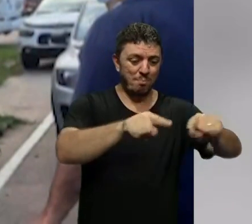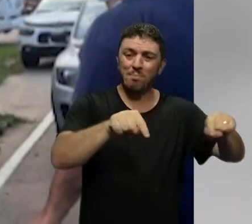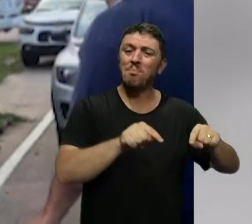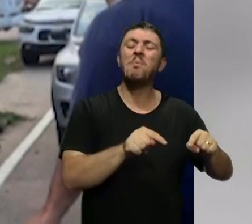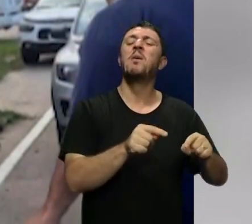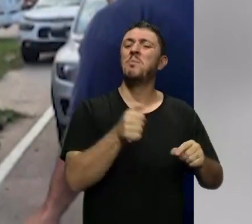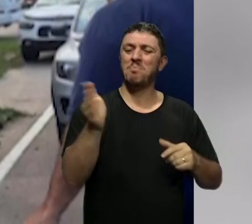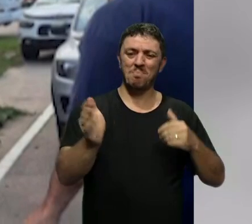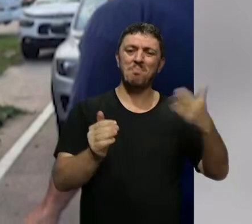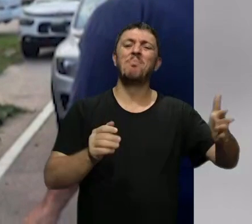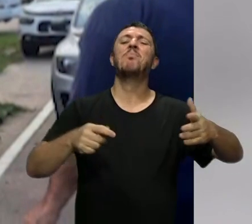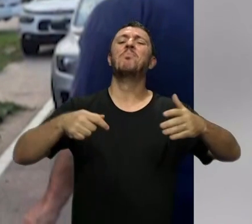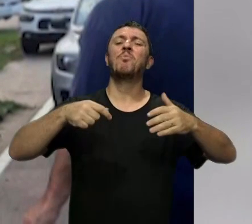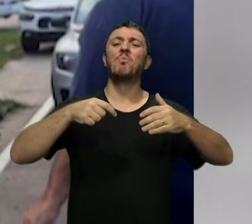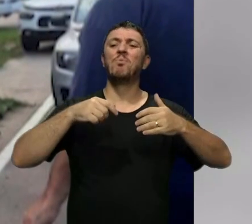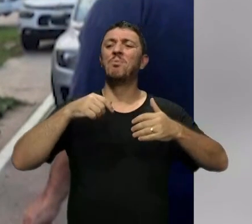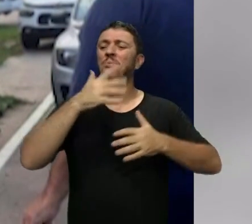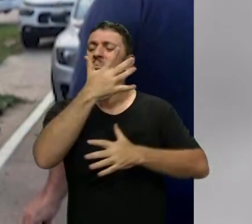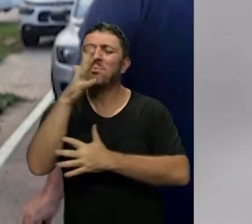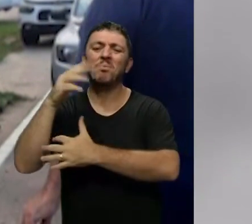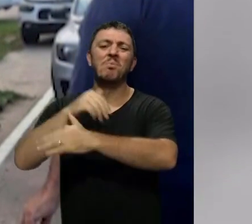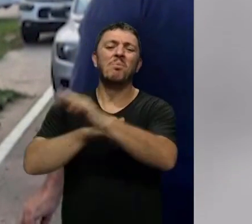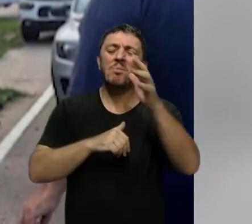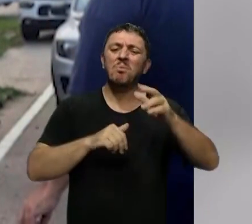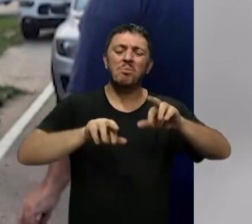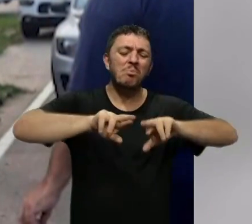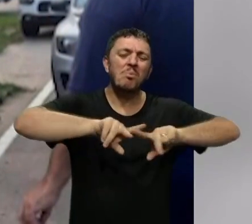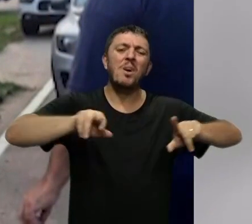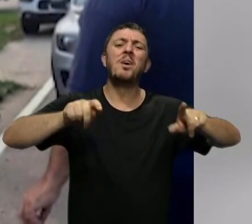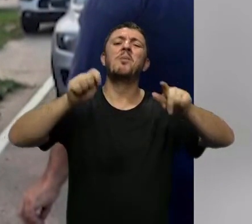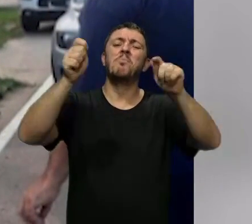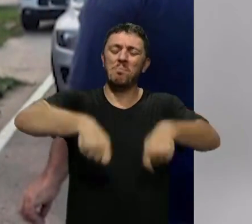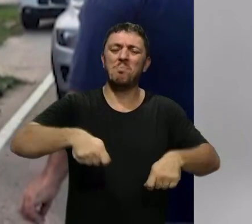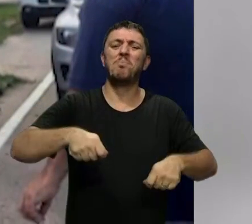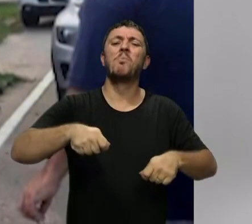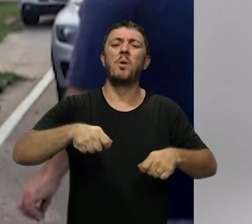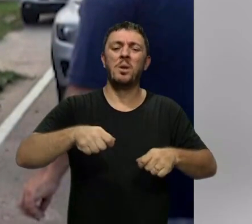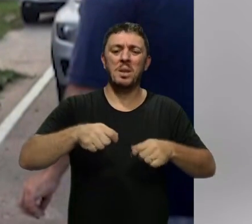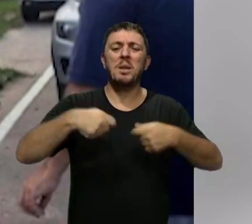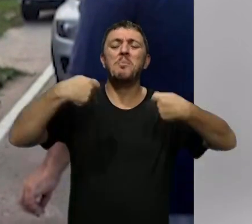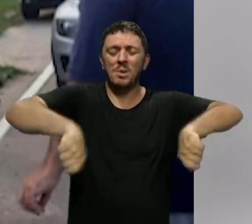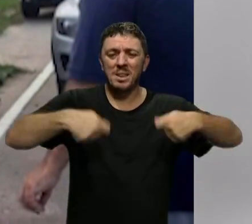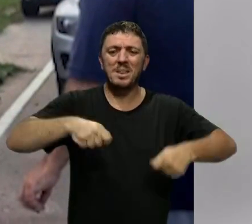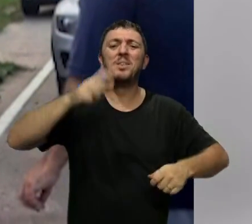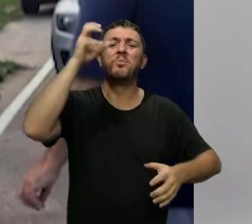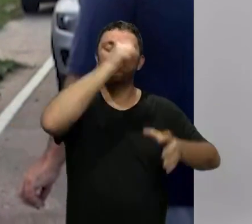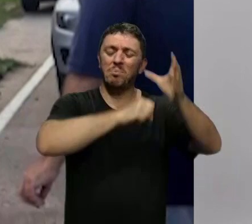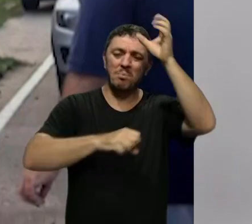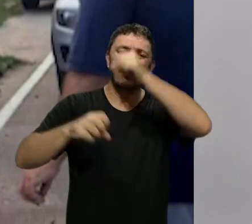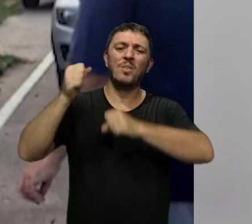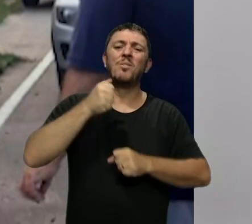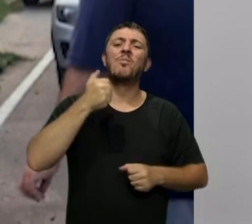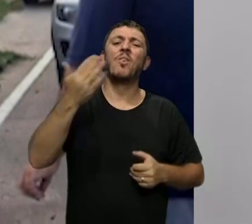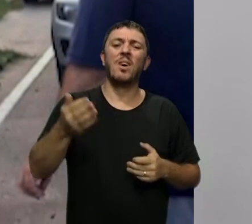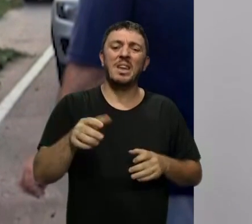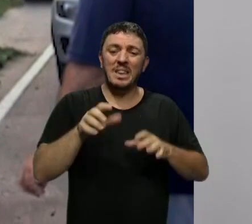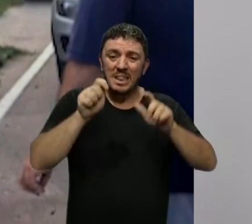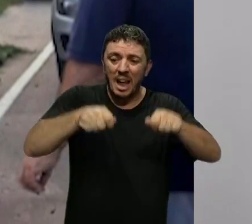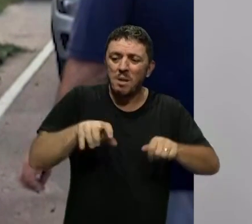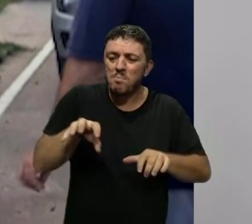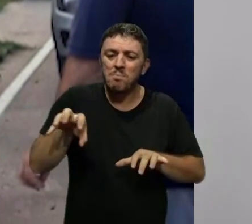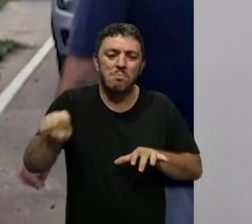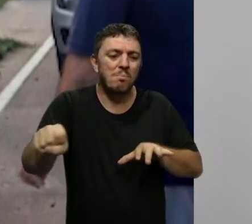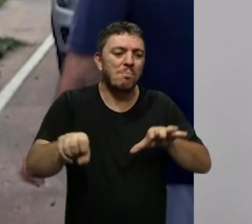sentido, qualquer procedimento de ensino que possa possibilitar a exploração de outros espaços é extremamente